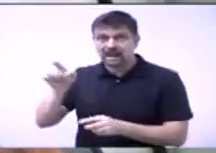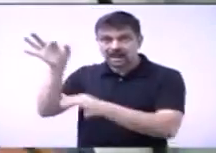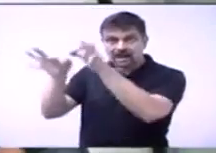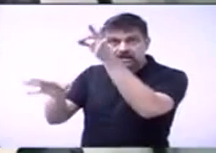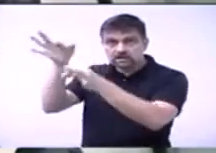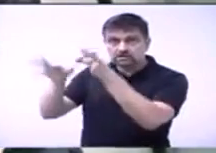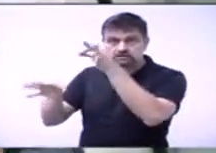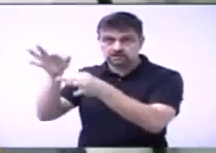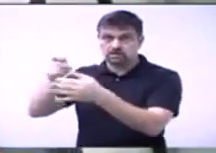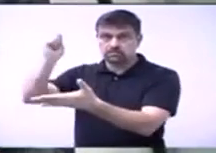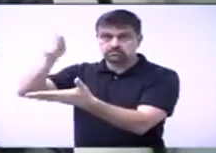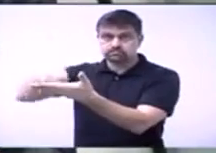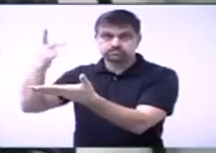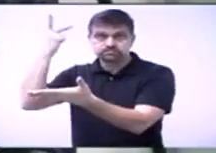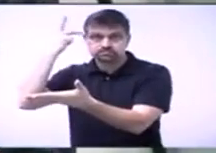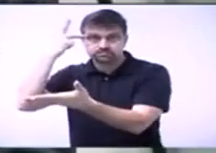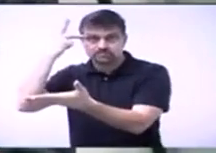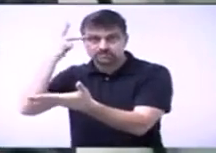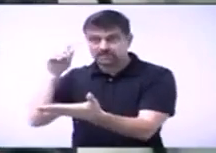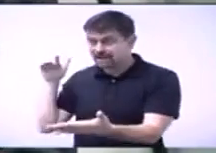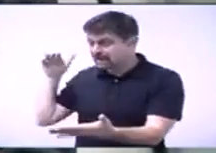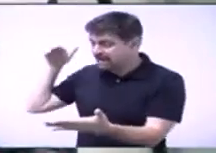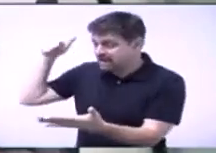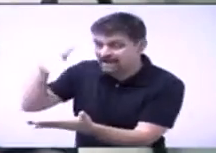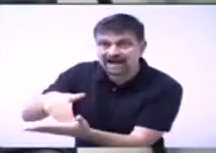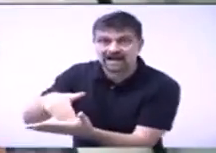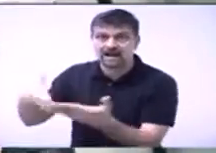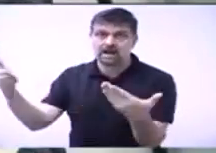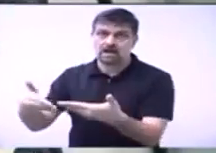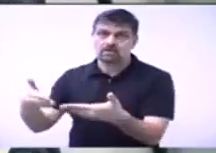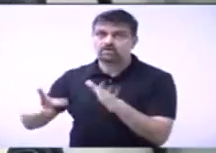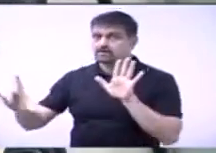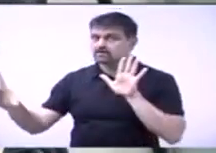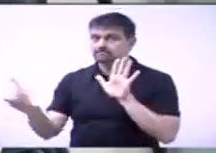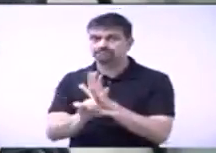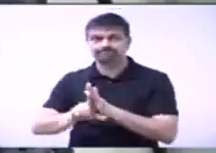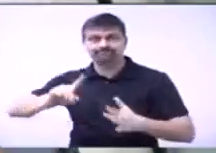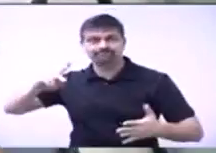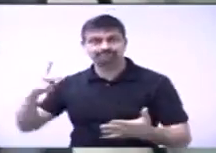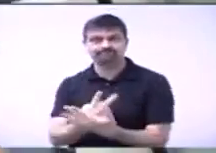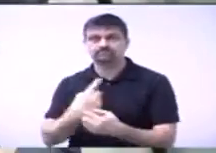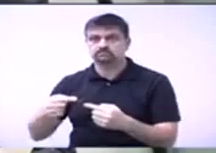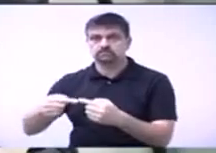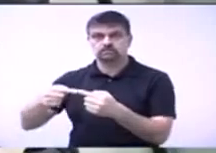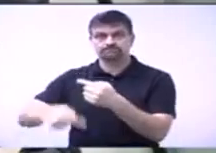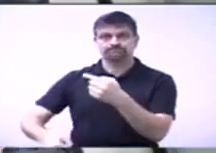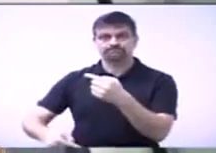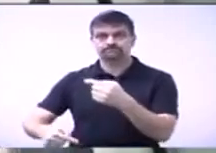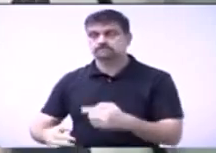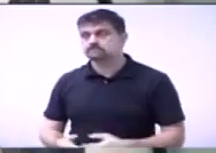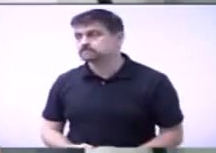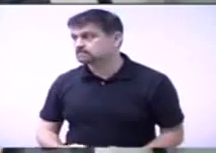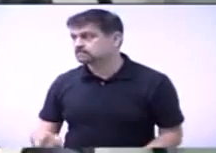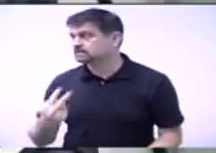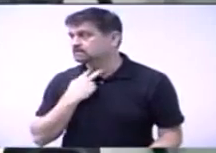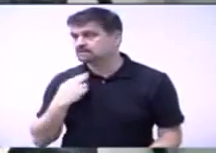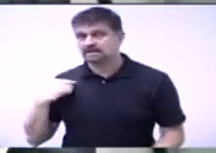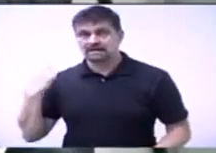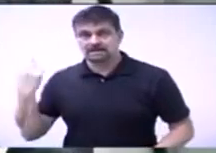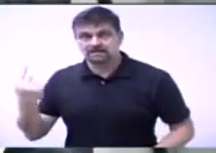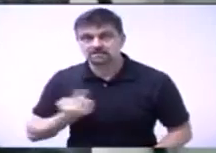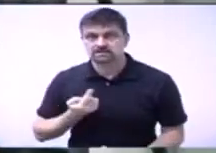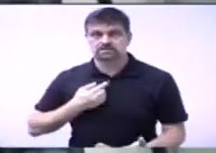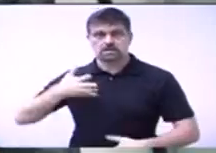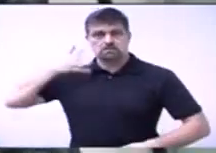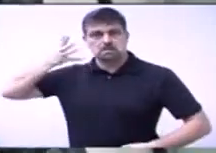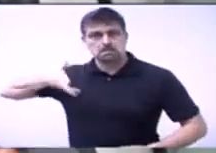Paulo, ela, até este momento, é ilegal. Então, de nada adianta a gente tramitar